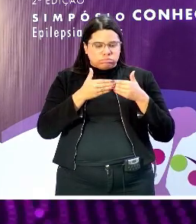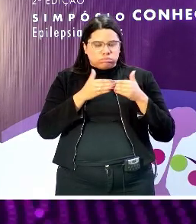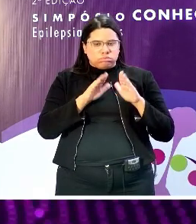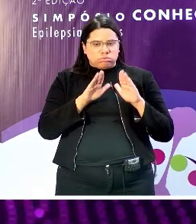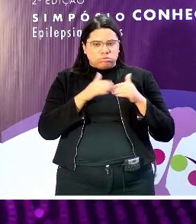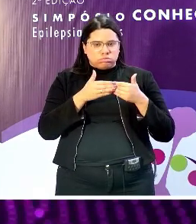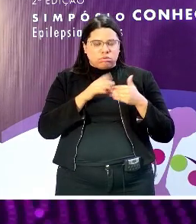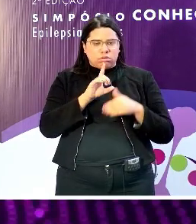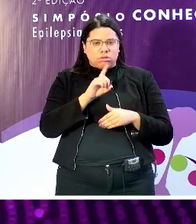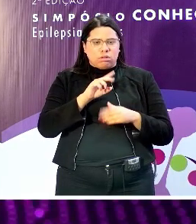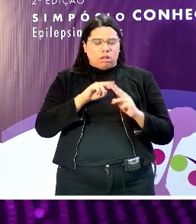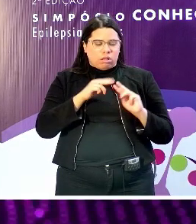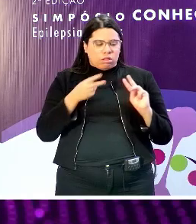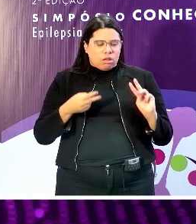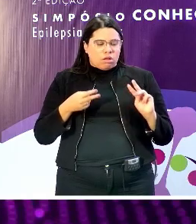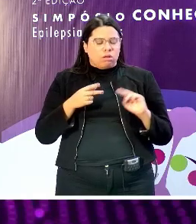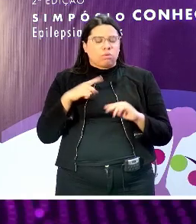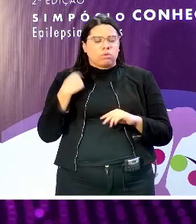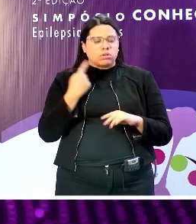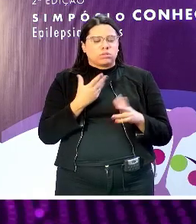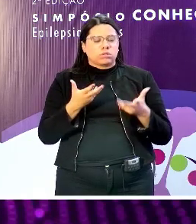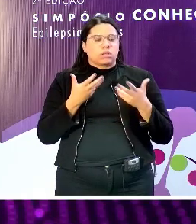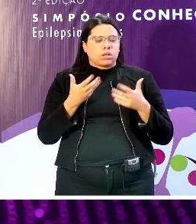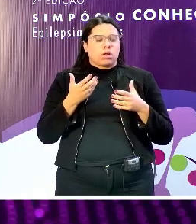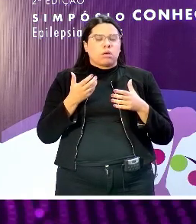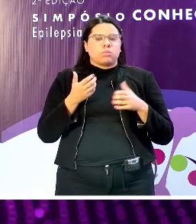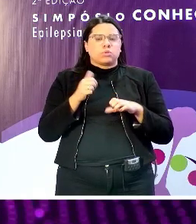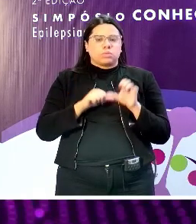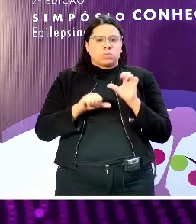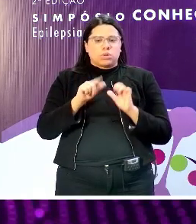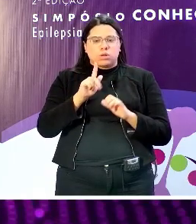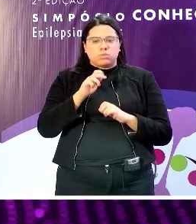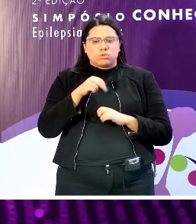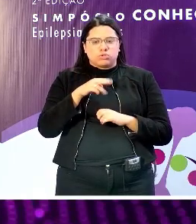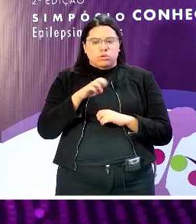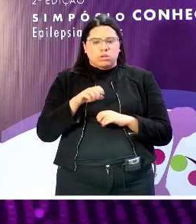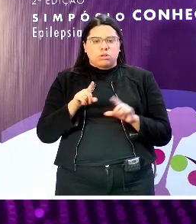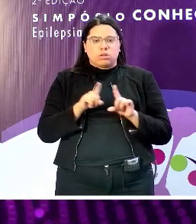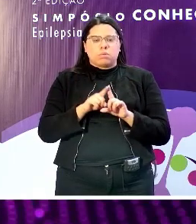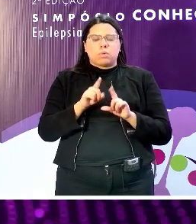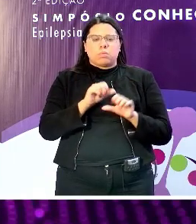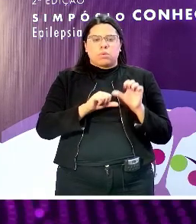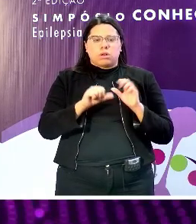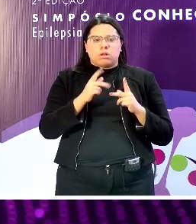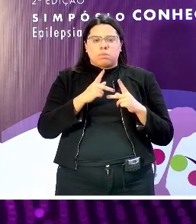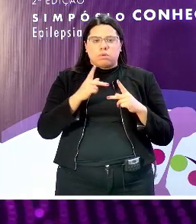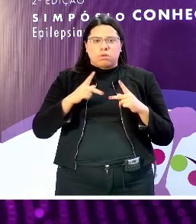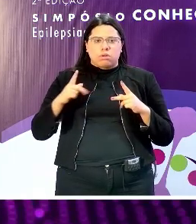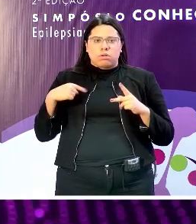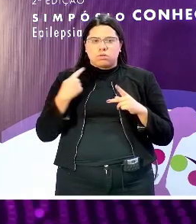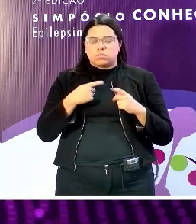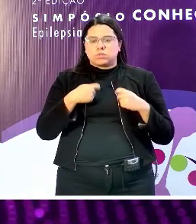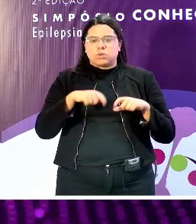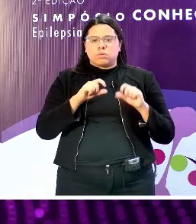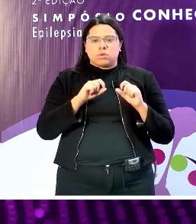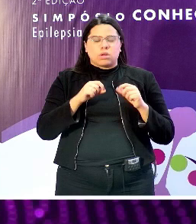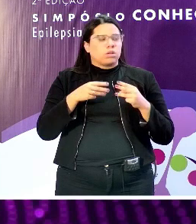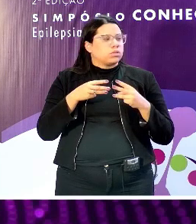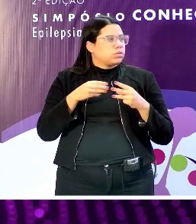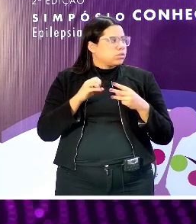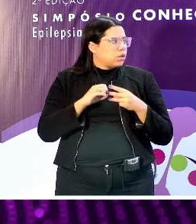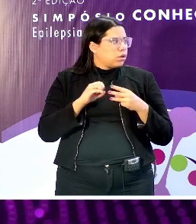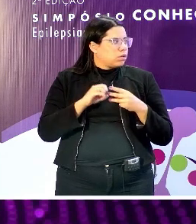para que todos entendam, quando a gente quer transcrever um gene e transformar em uma proteína, a gente precisa que o cromossomo, os genes